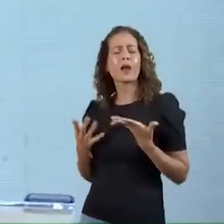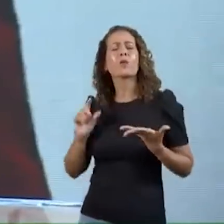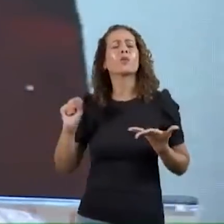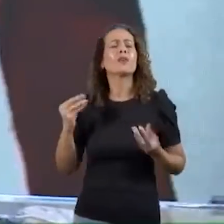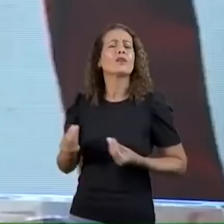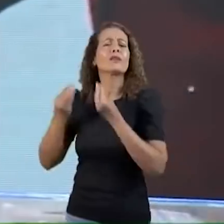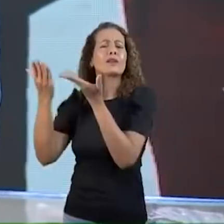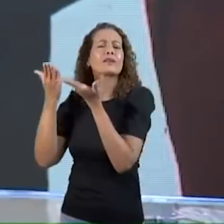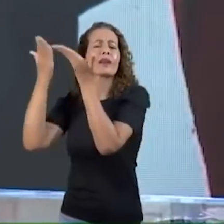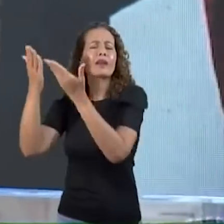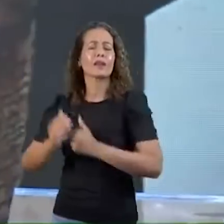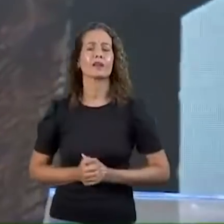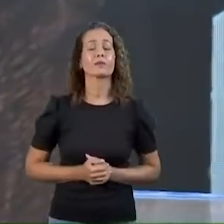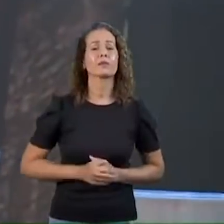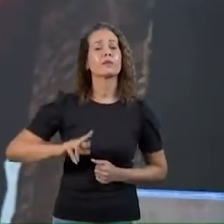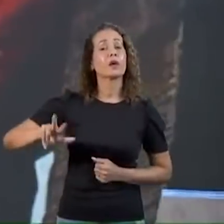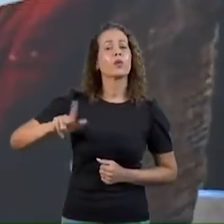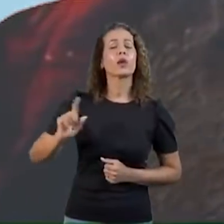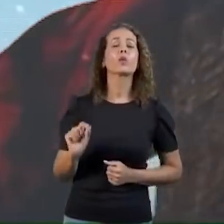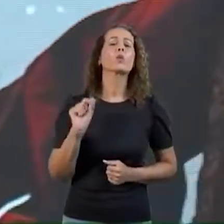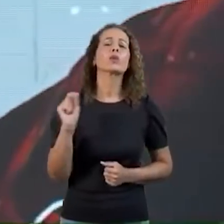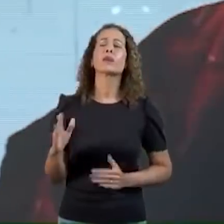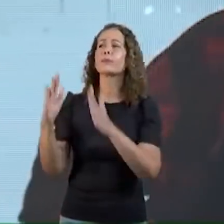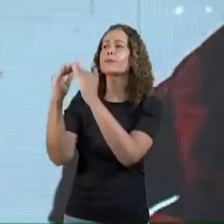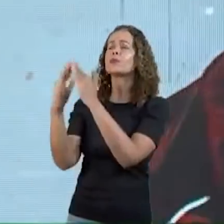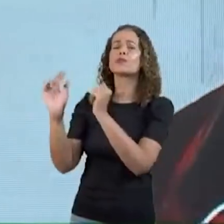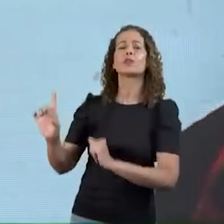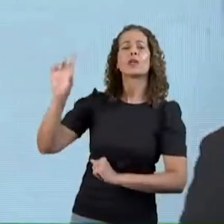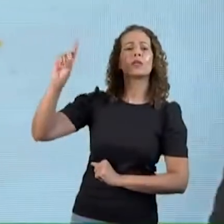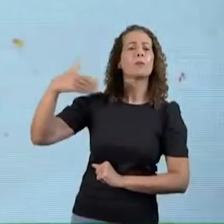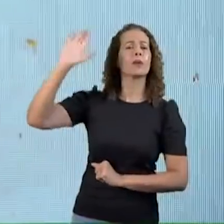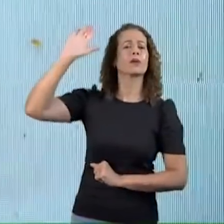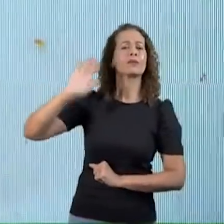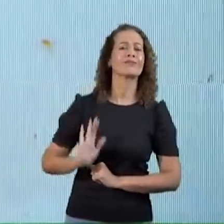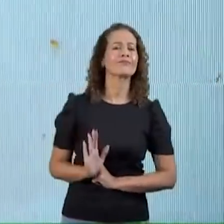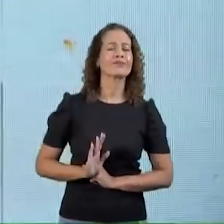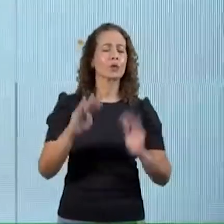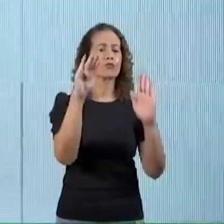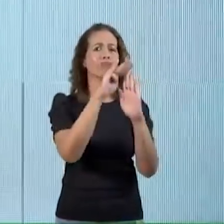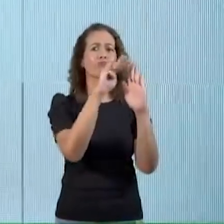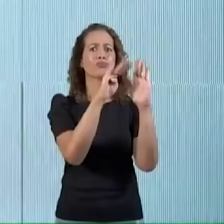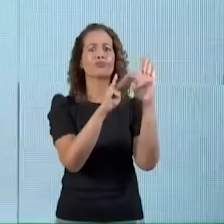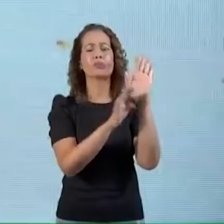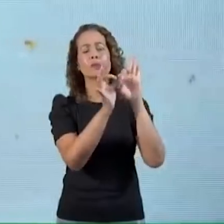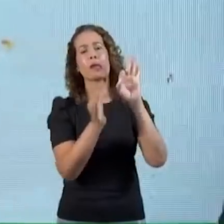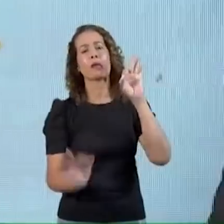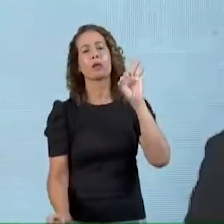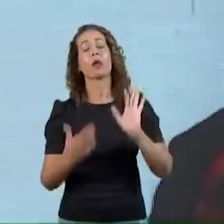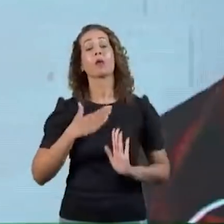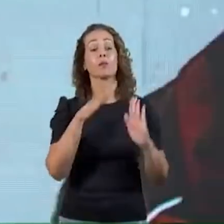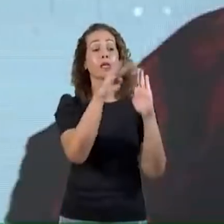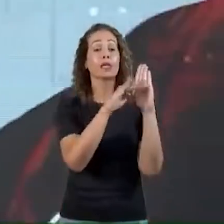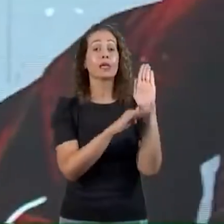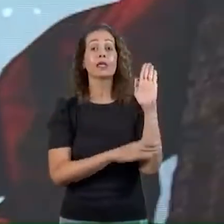pergunta não é, o que eu vou pedir a Deus a mais? A nossa lista de pedidos, eu não sei a sua, mas a minha lista